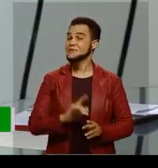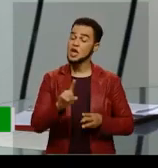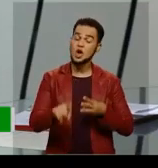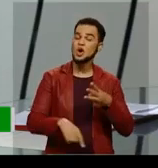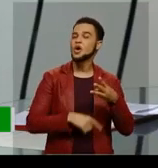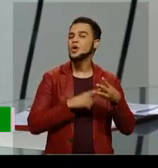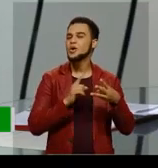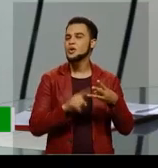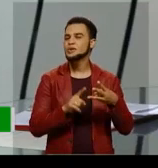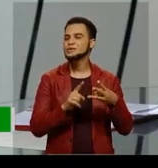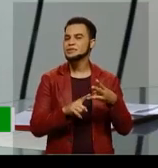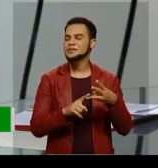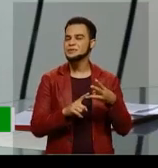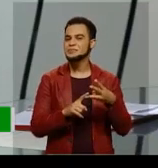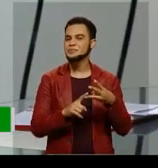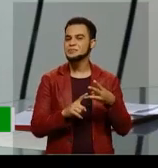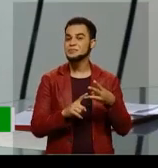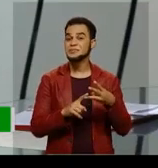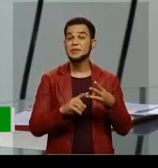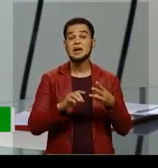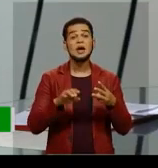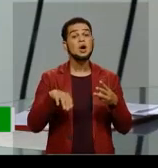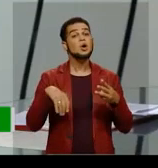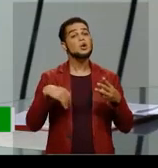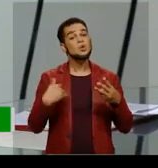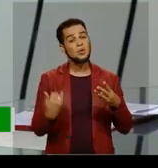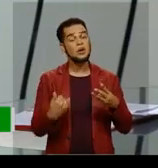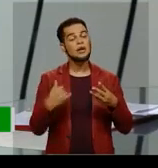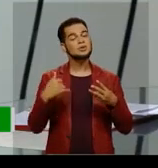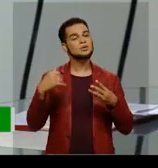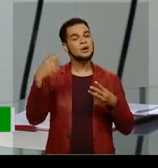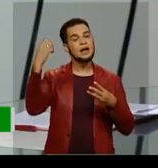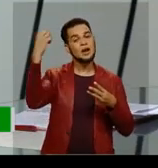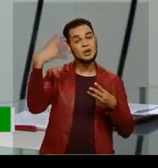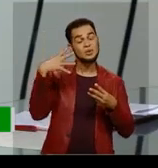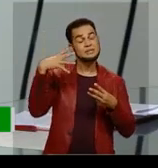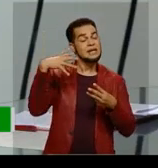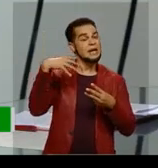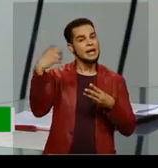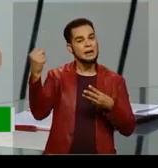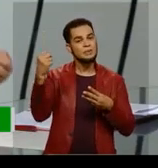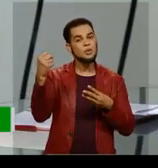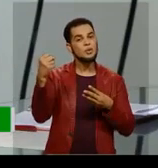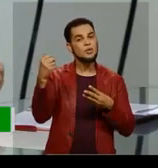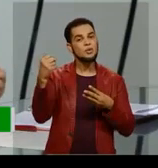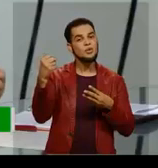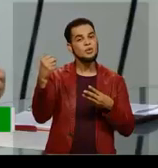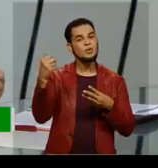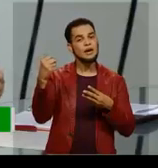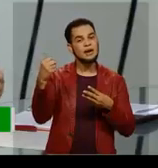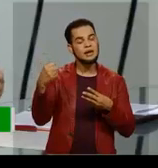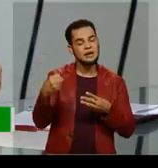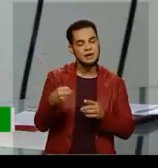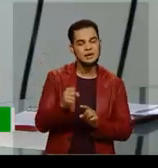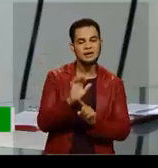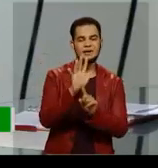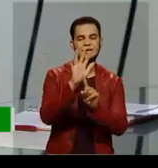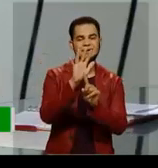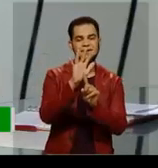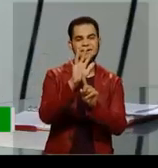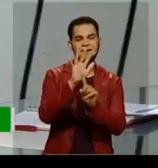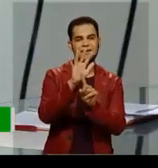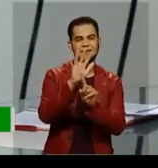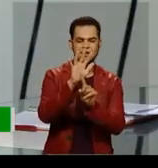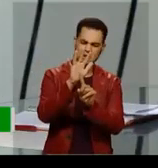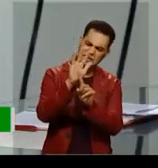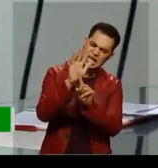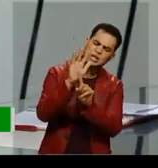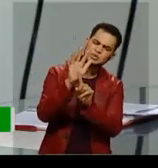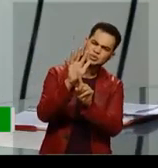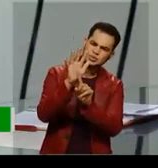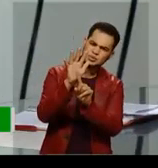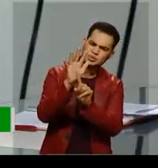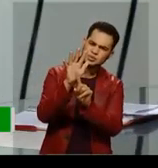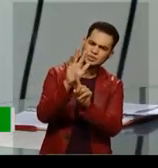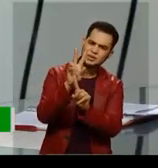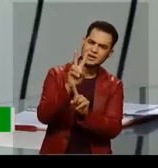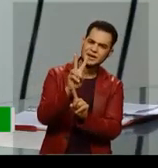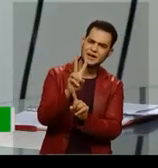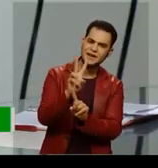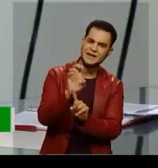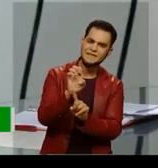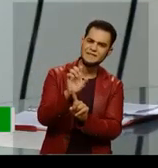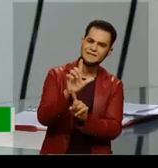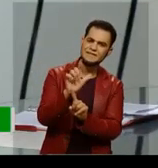também, quando acabou a luz, a menina acendeu a vela, que é um outro objeto. Então, isso aí, a palavra vela